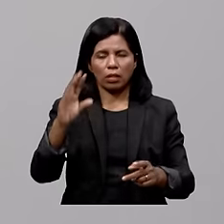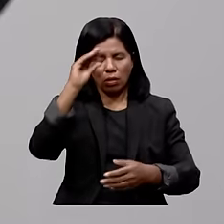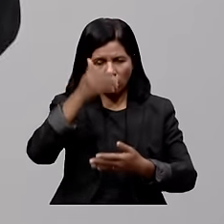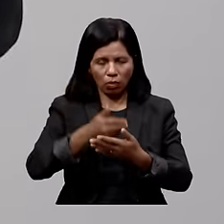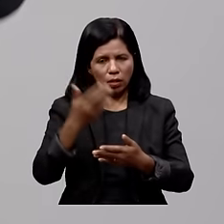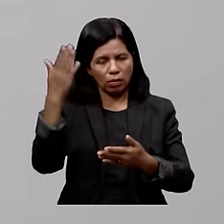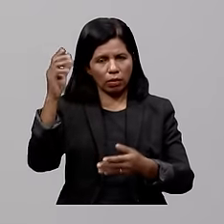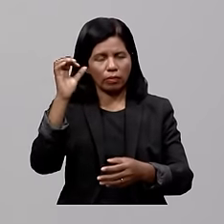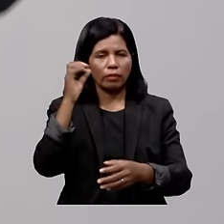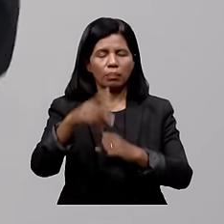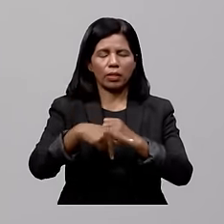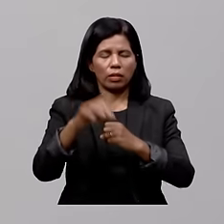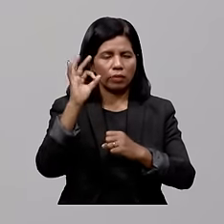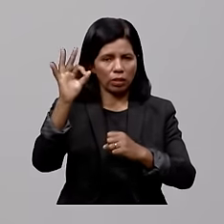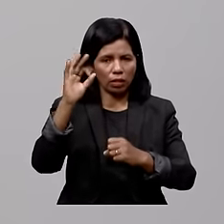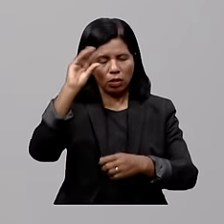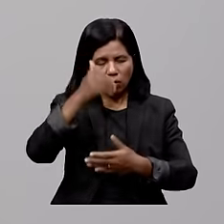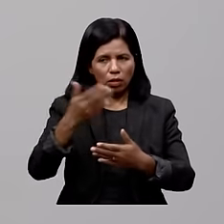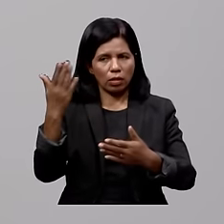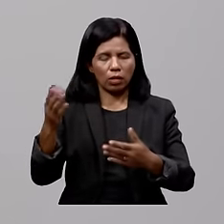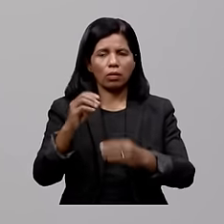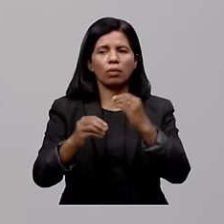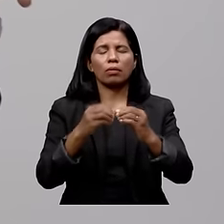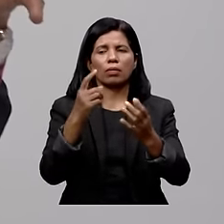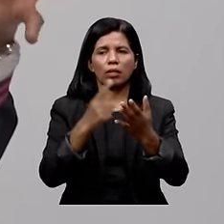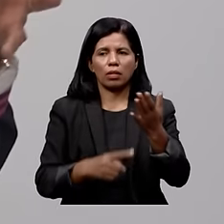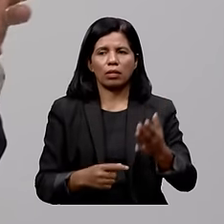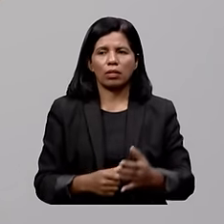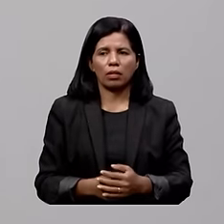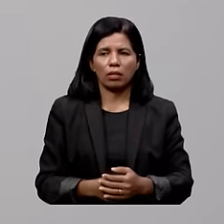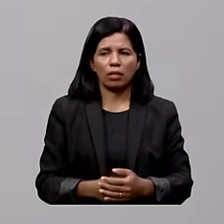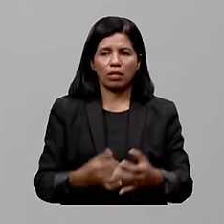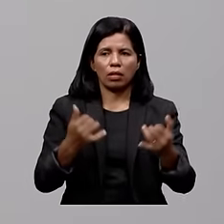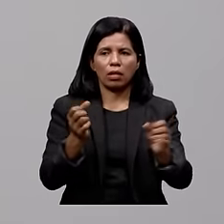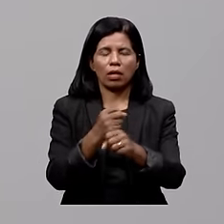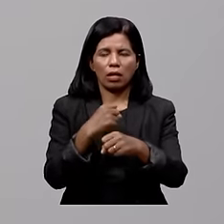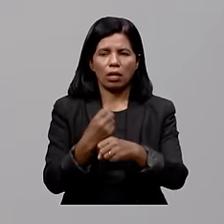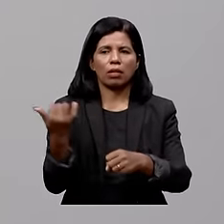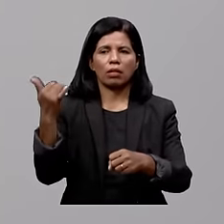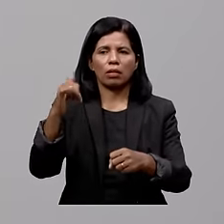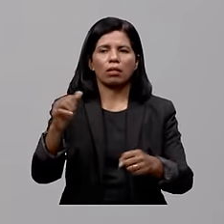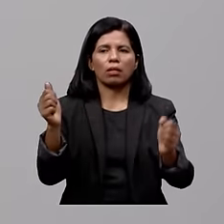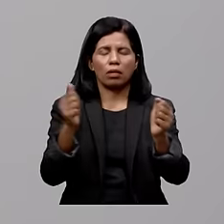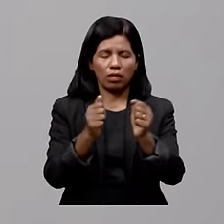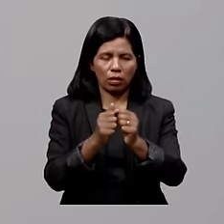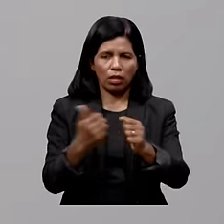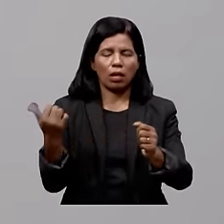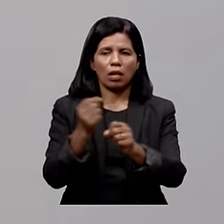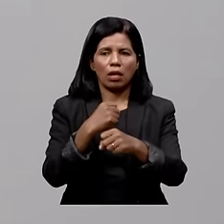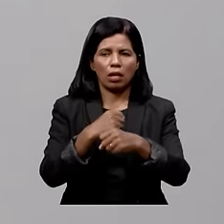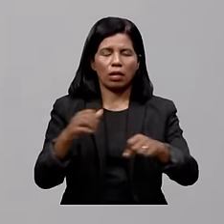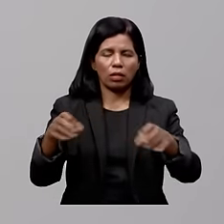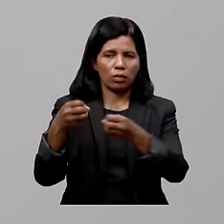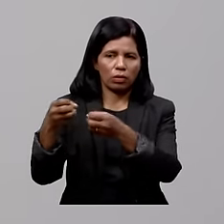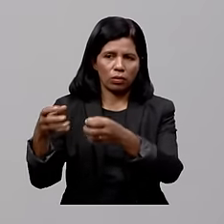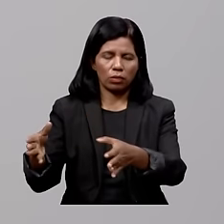Fretilinha não é um ano, a apodete não é um ano, não significa ser, a situação não é algo se irá, percurso de Alzira, se o Rússia